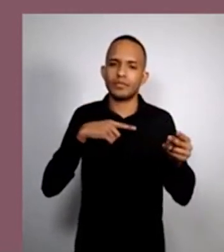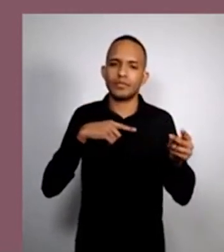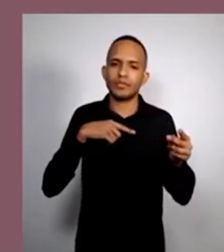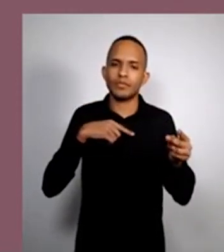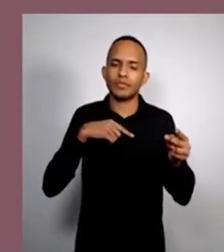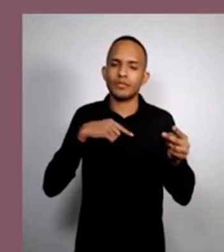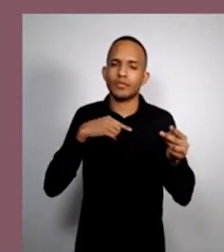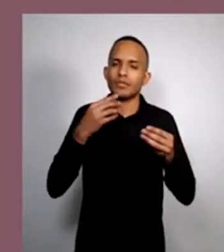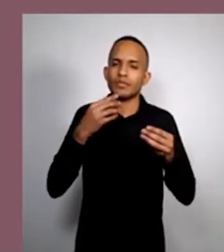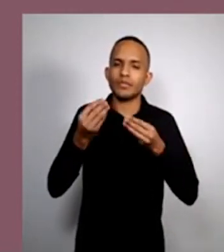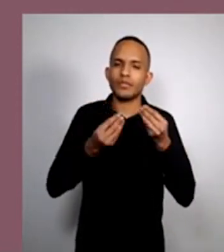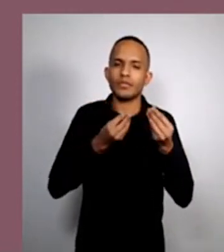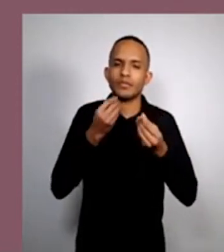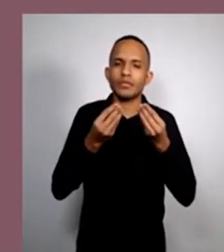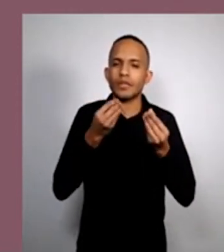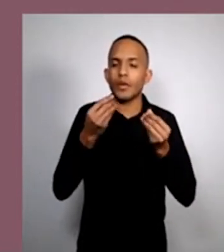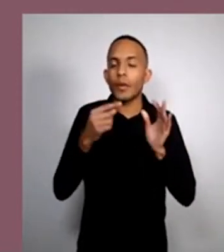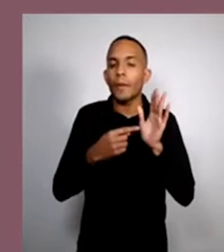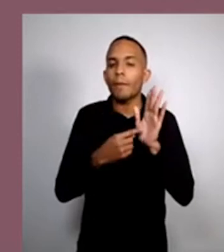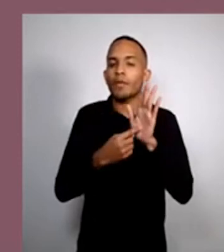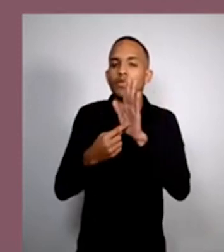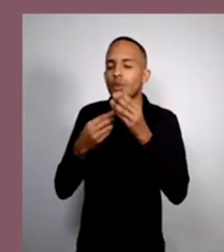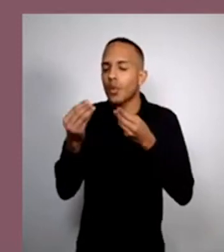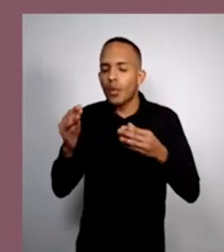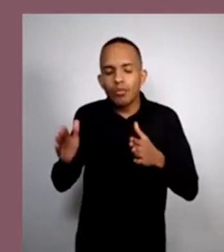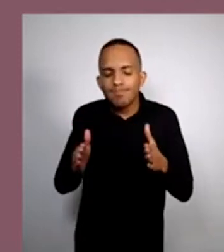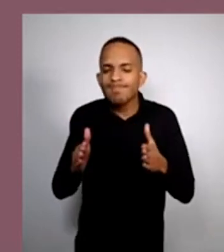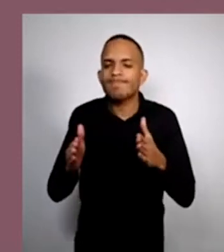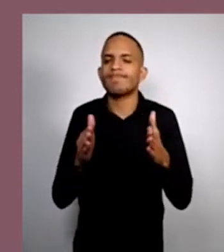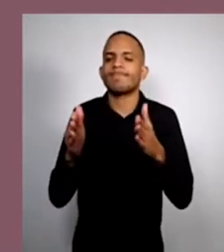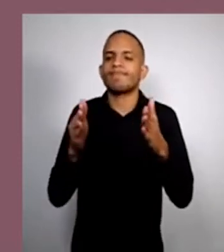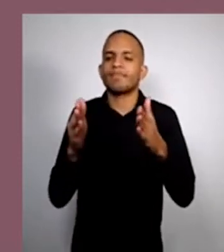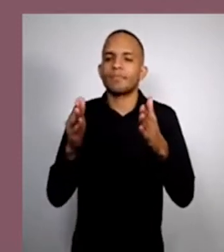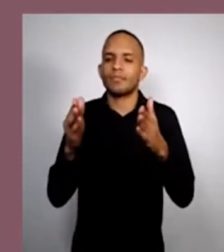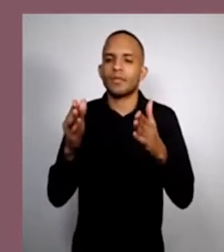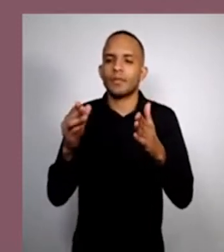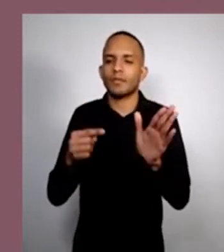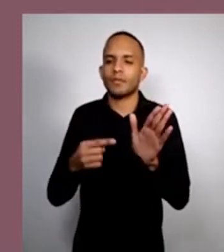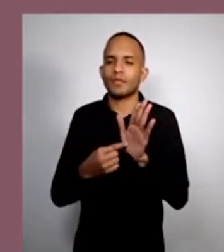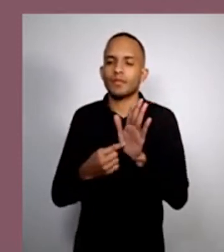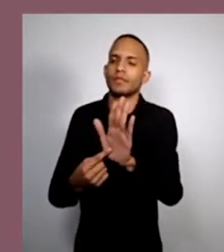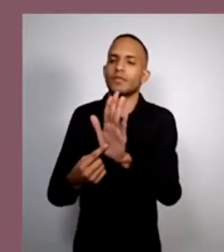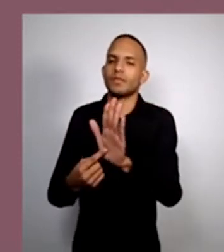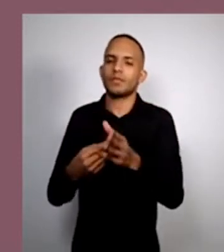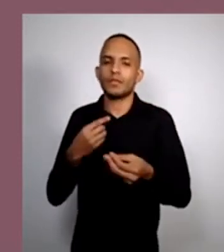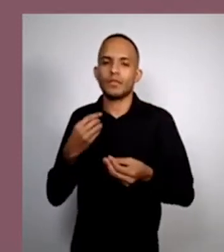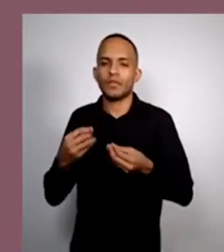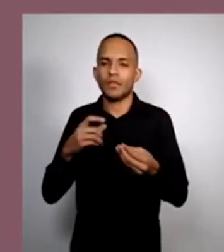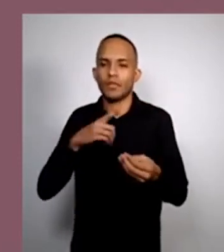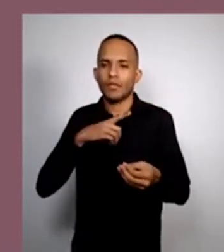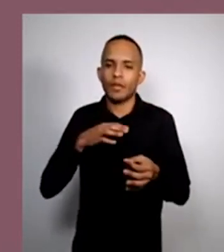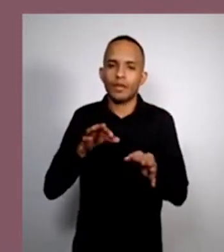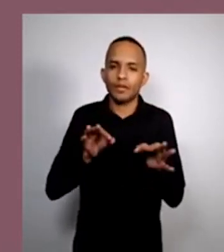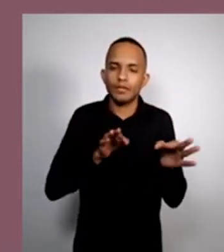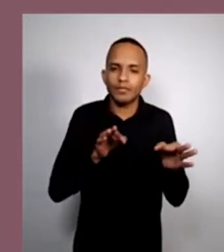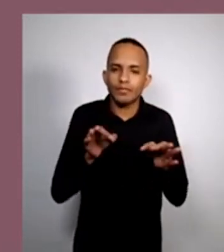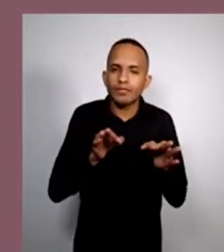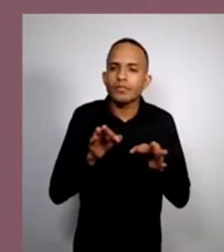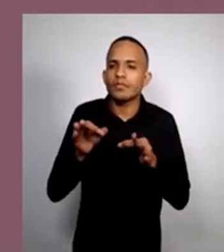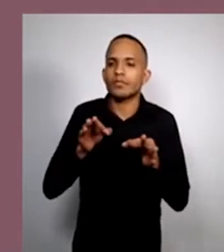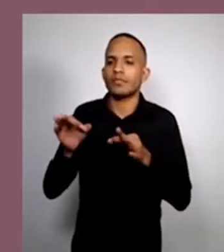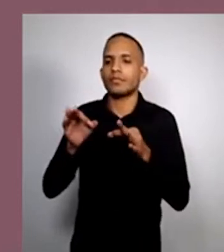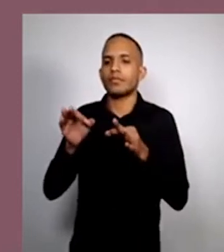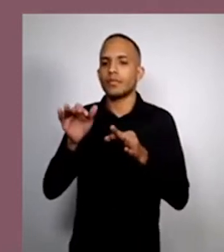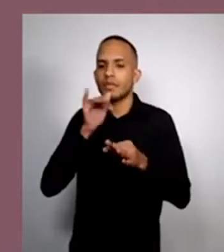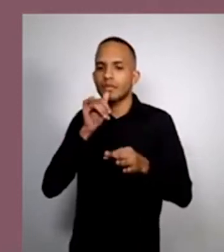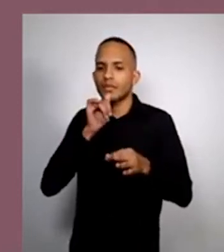mostram um rumo, né? Mostram que há uma direção, vou dizer um sul, não vou dizer um norte, porque